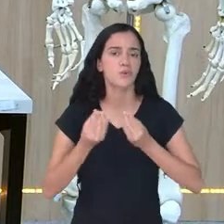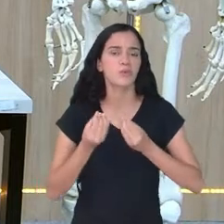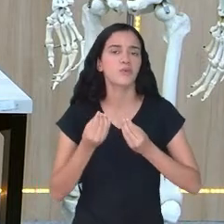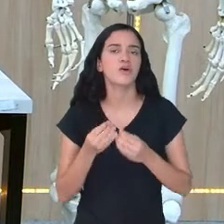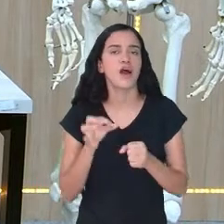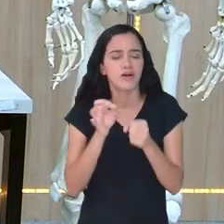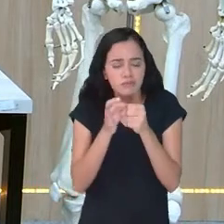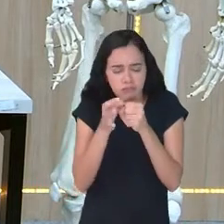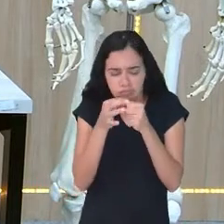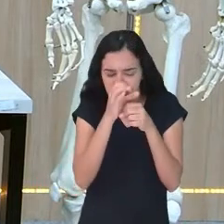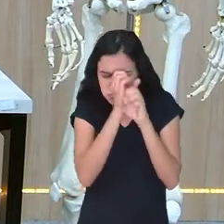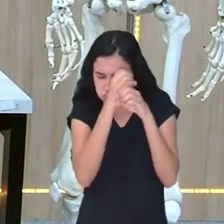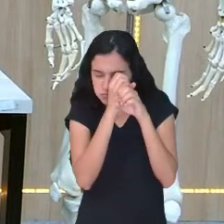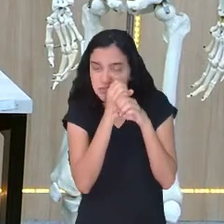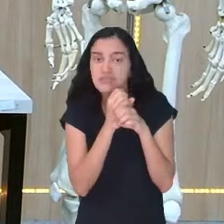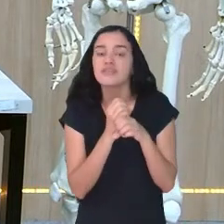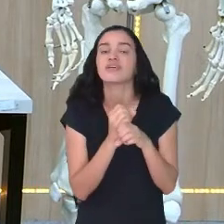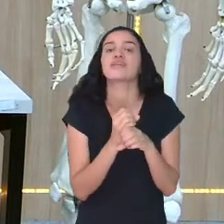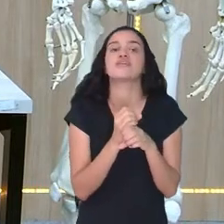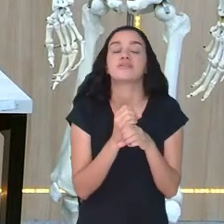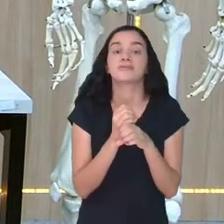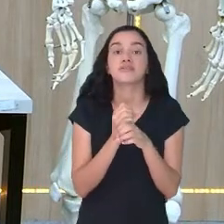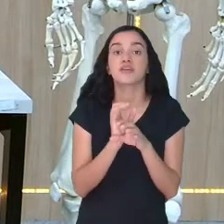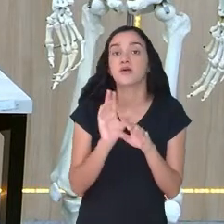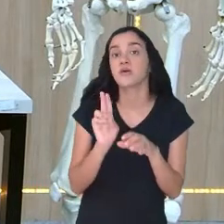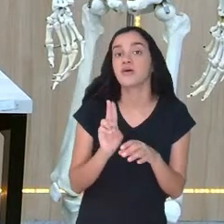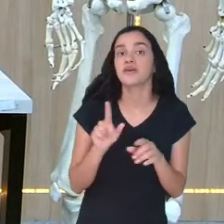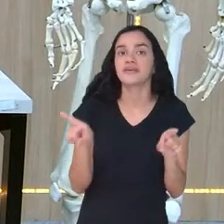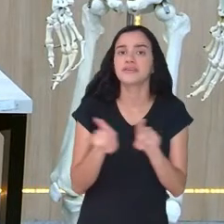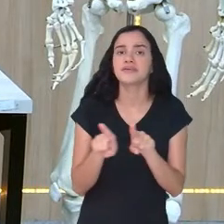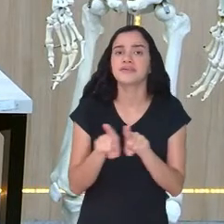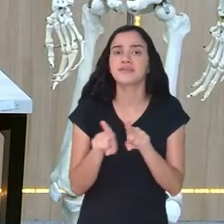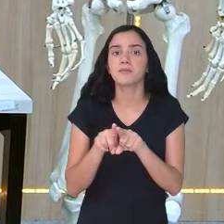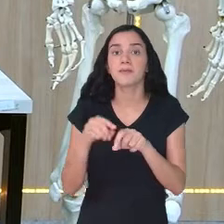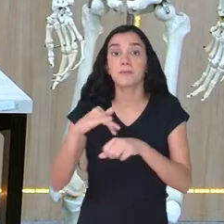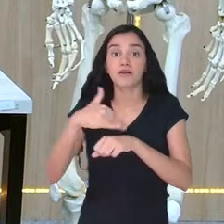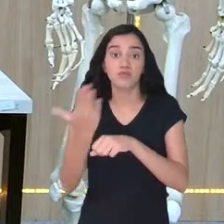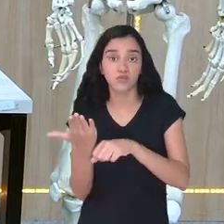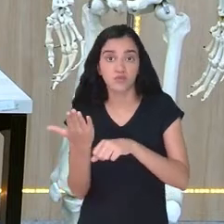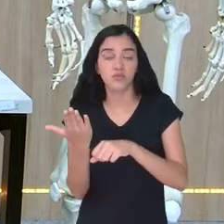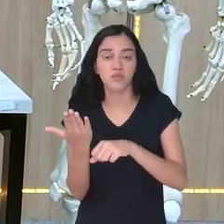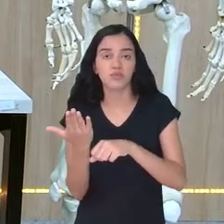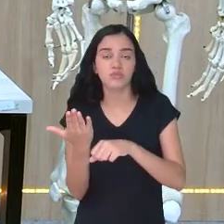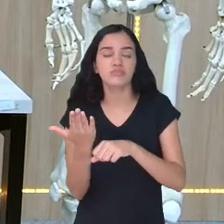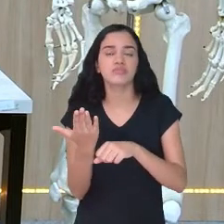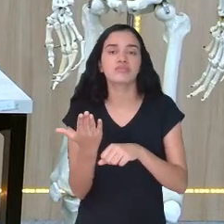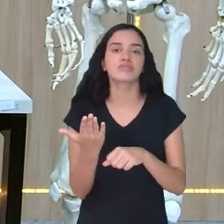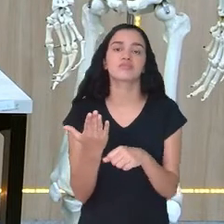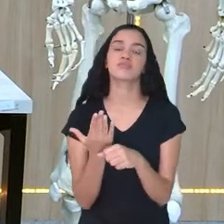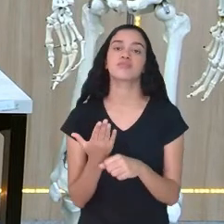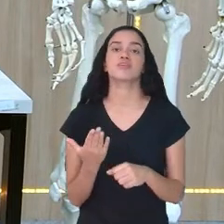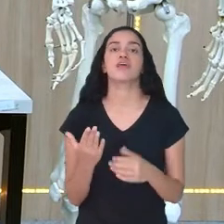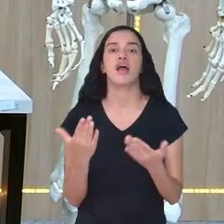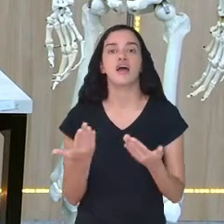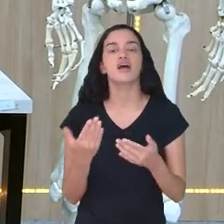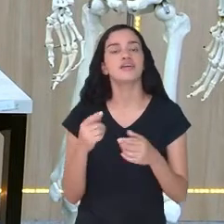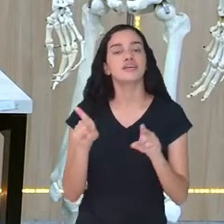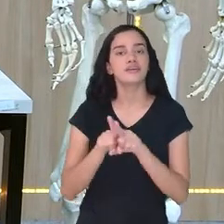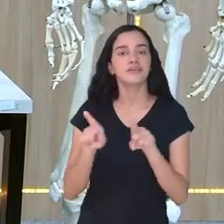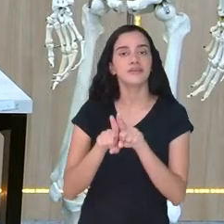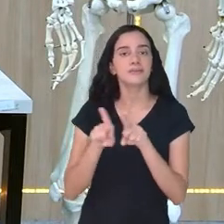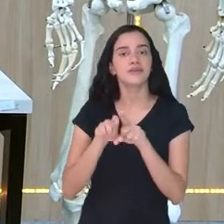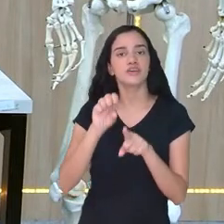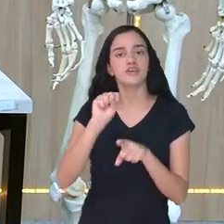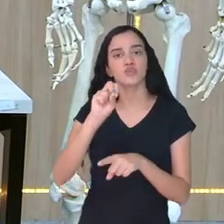recebem os nutrientes e também como é que elas mandam, né, para fora delas aquilo que está sendo indesejado, as substâncias